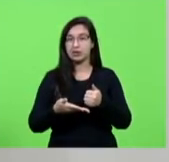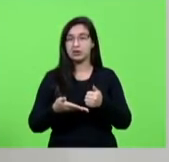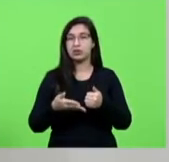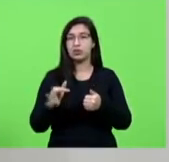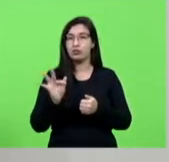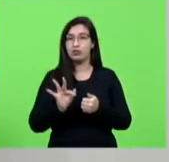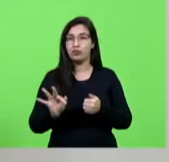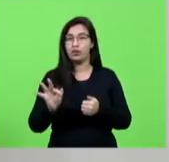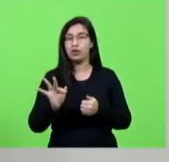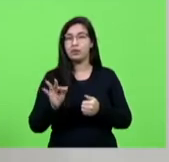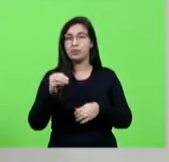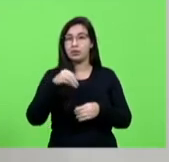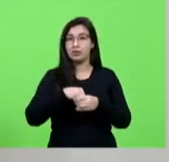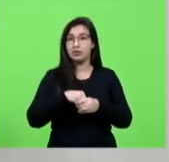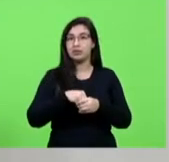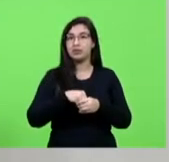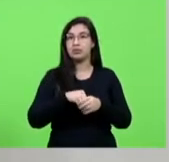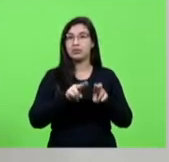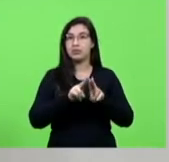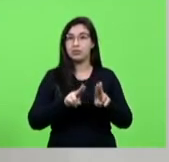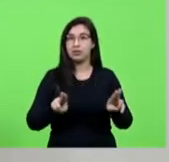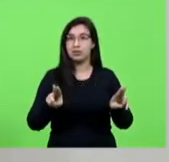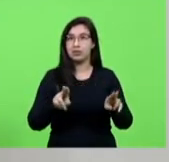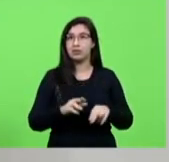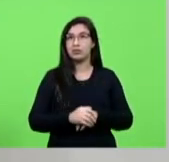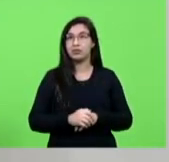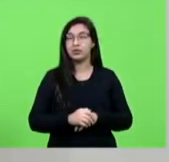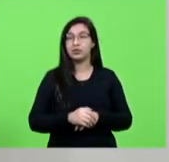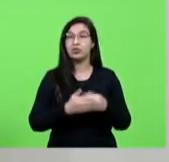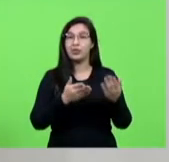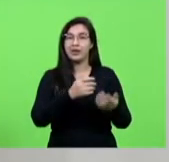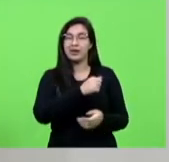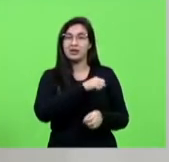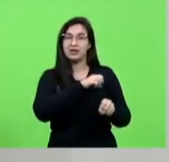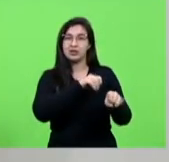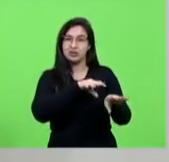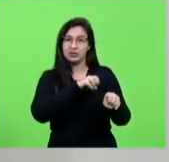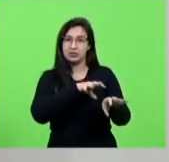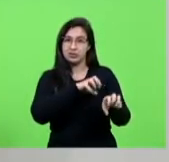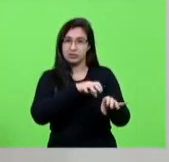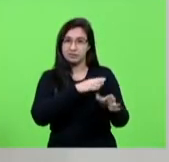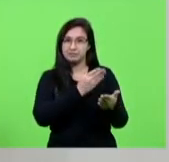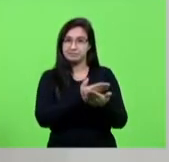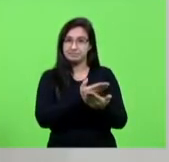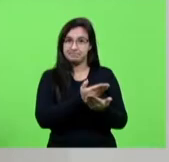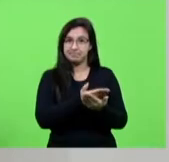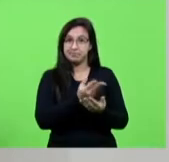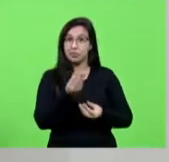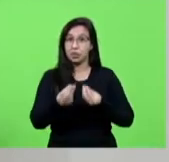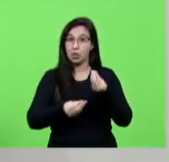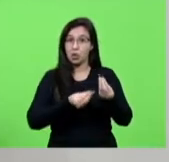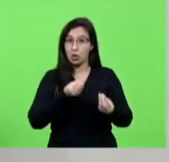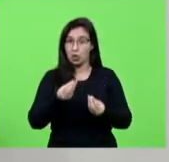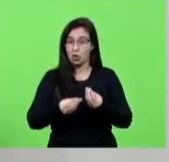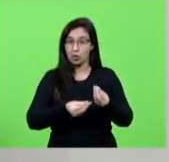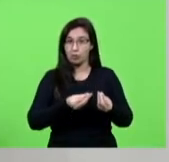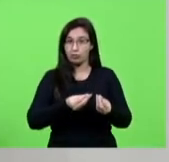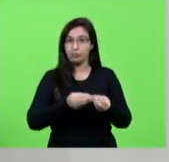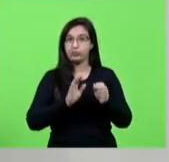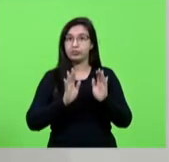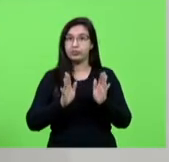dentro da UFSC. As aulas deles, deputado Lima, as aulas deles estão